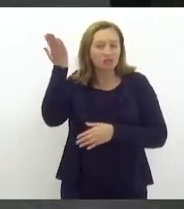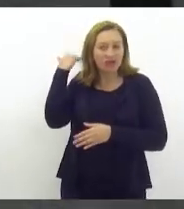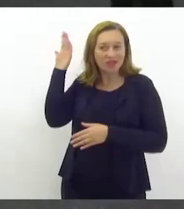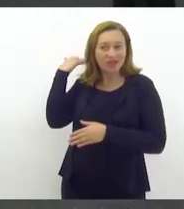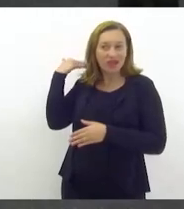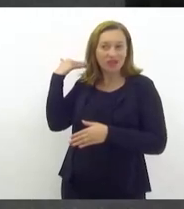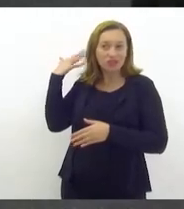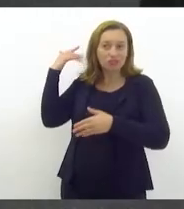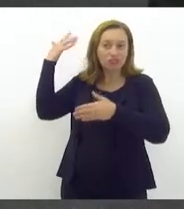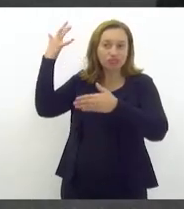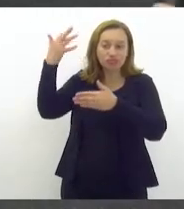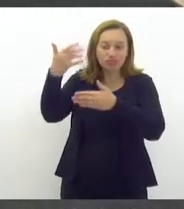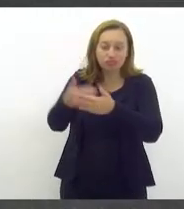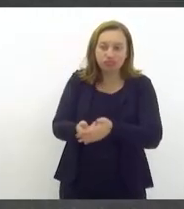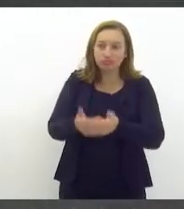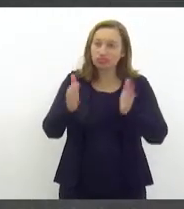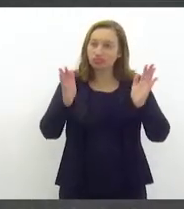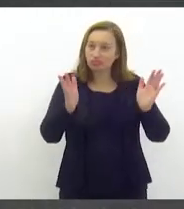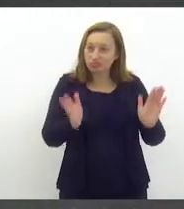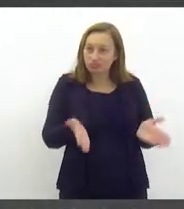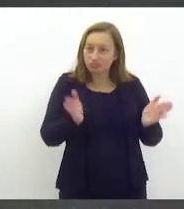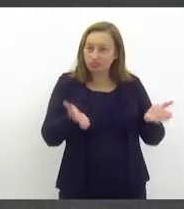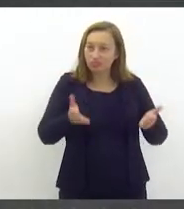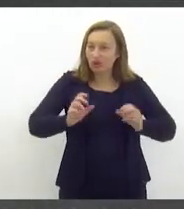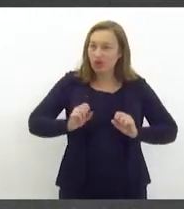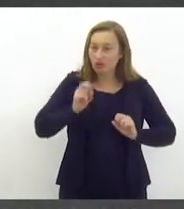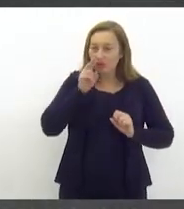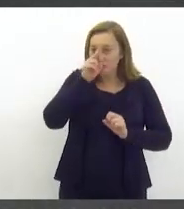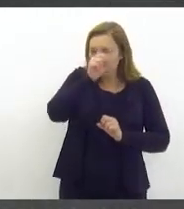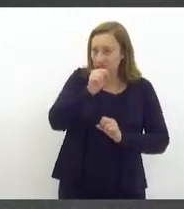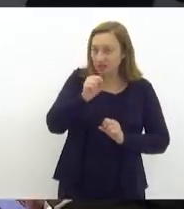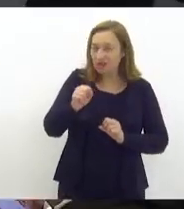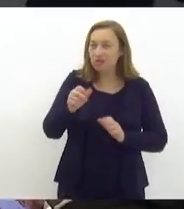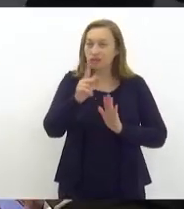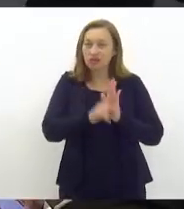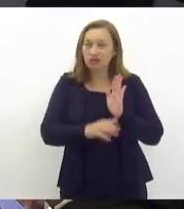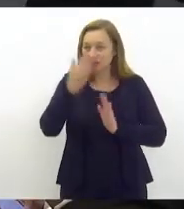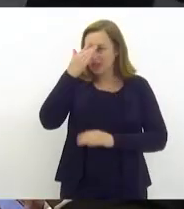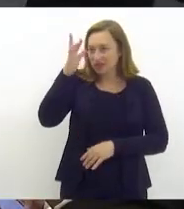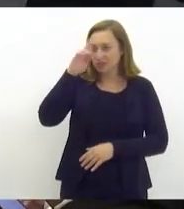presente exatamente para fortalecer o mérito do projeto. Obrigado, presidente.